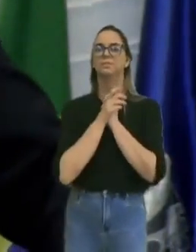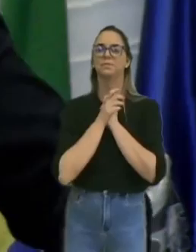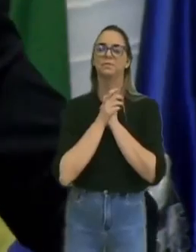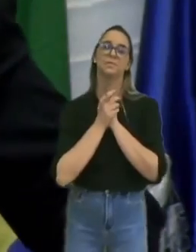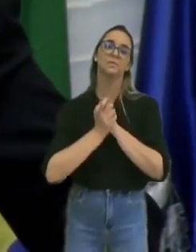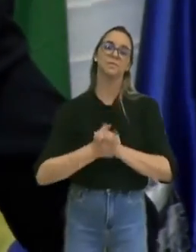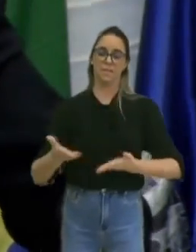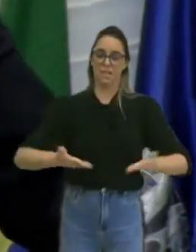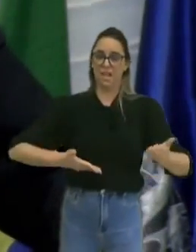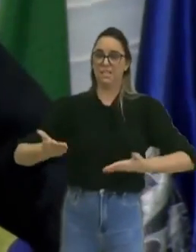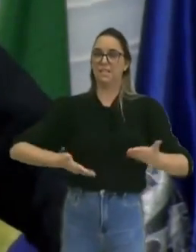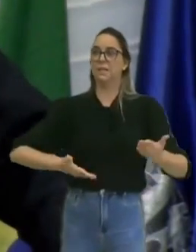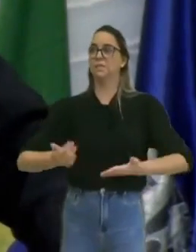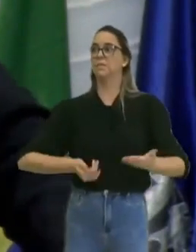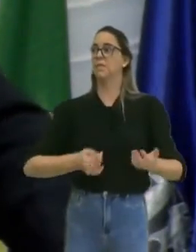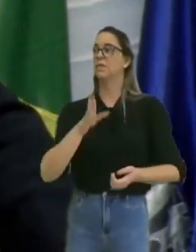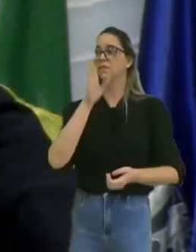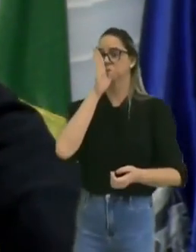família? E cala a boca, viu?